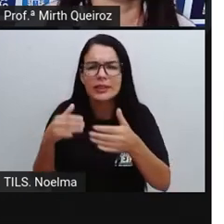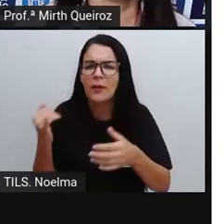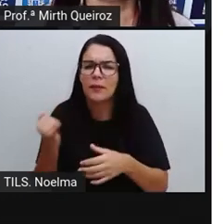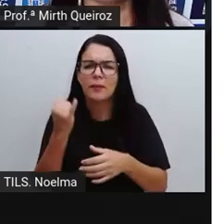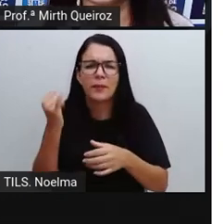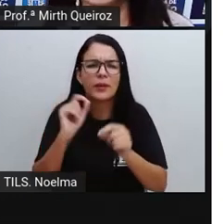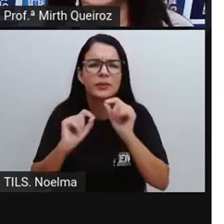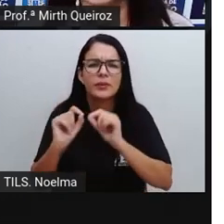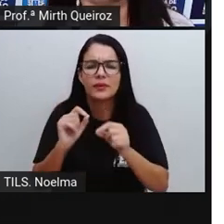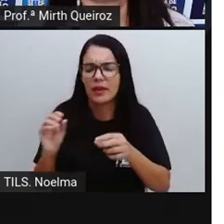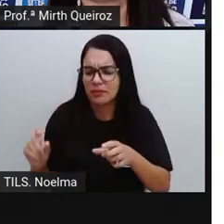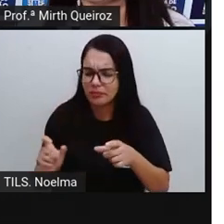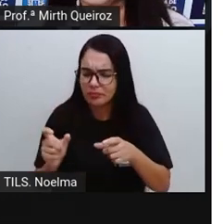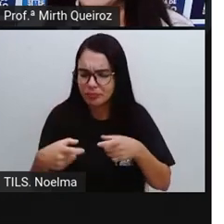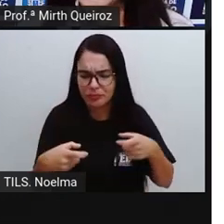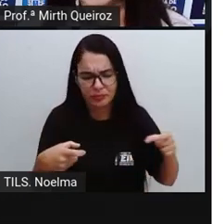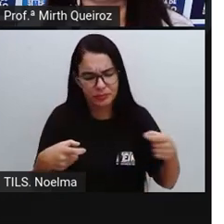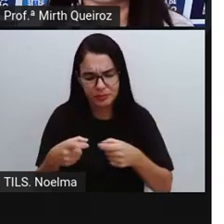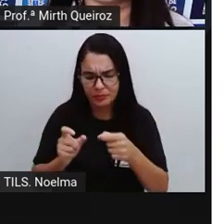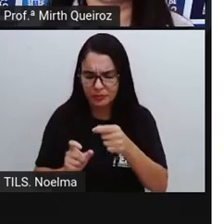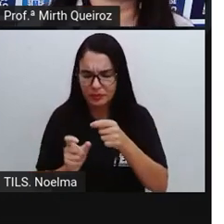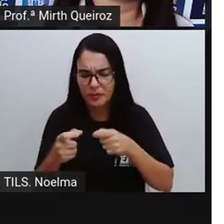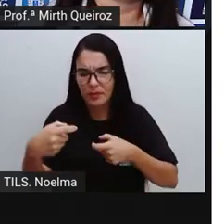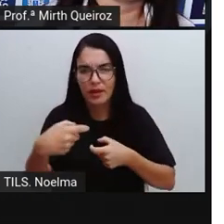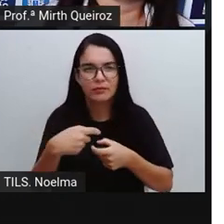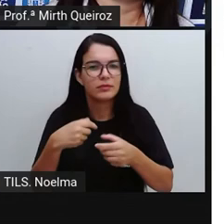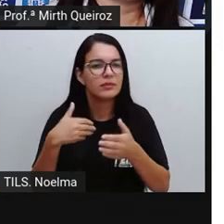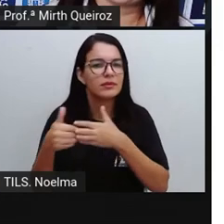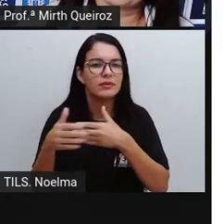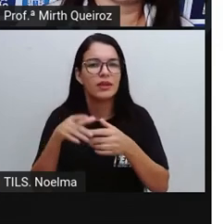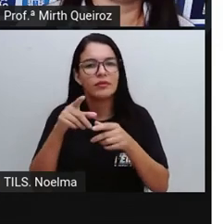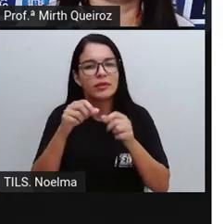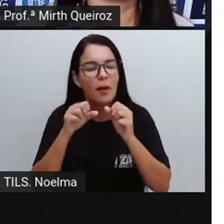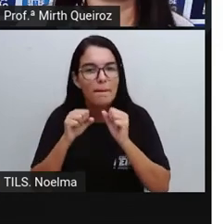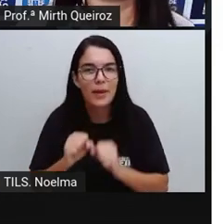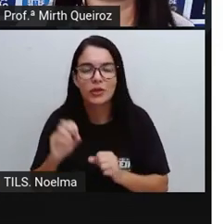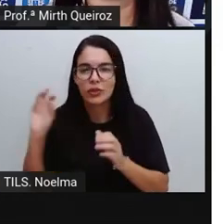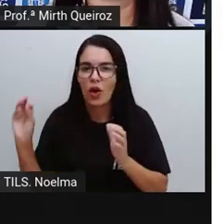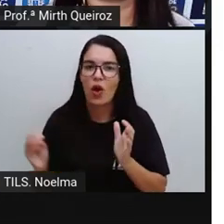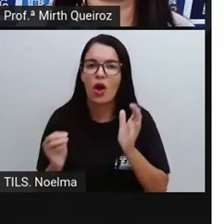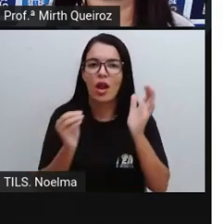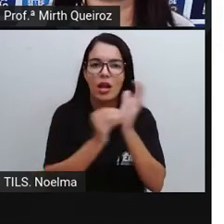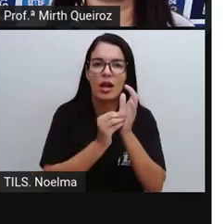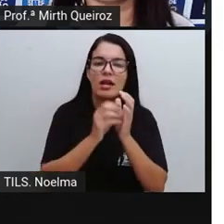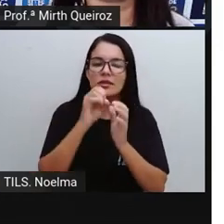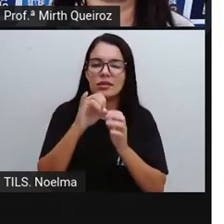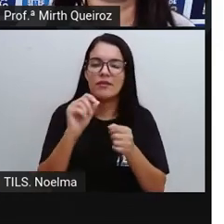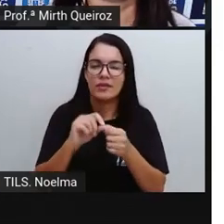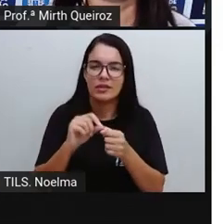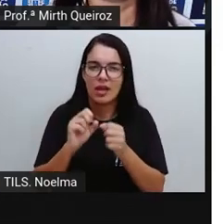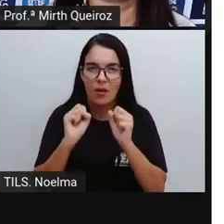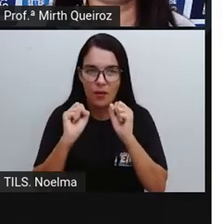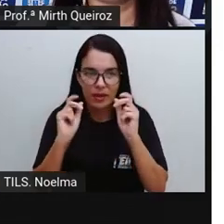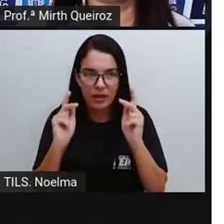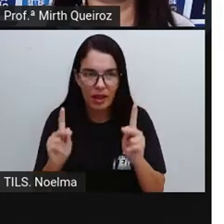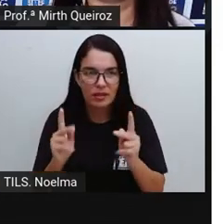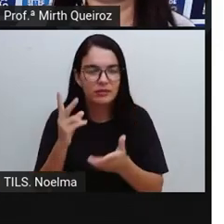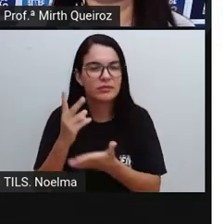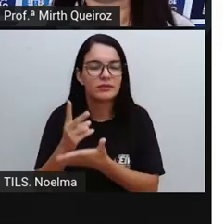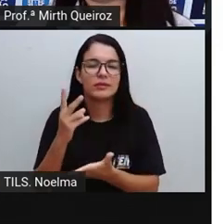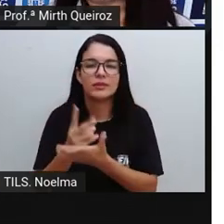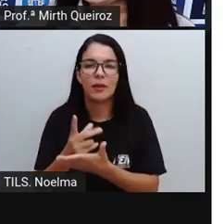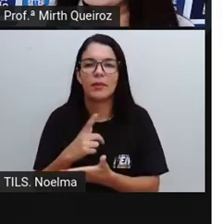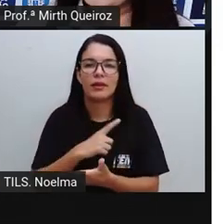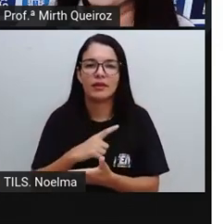coloque na sua figura, na sua arte abstrata, caso vocês façam uma arte abstrata. Ele sempre tem que